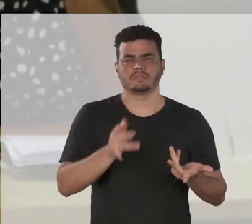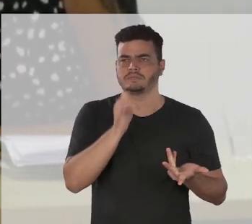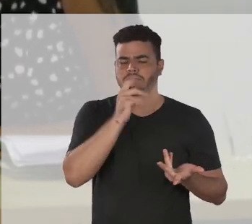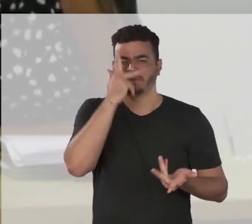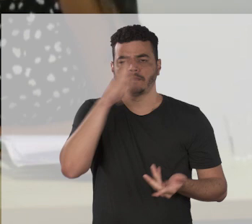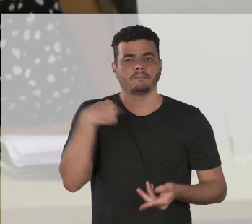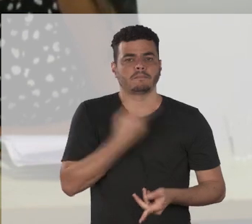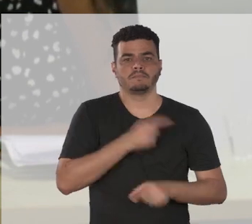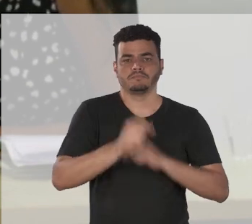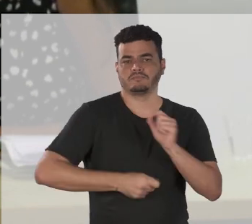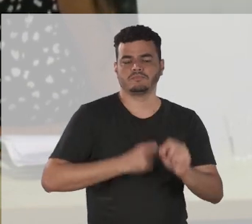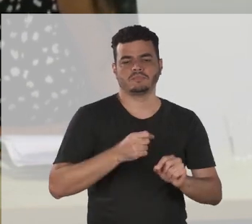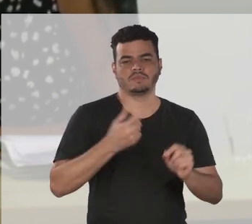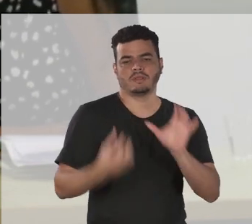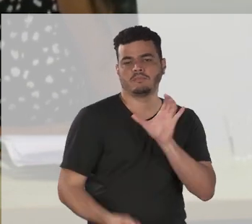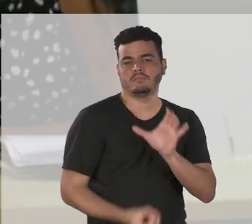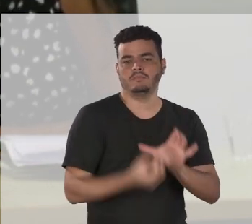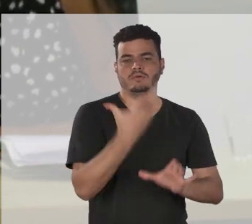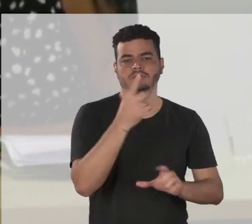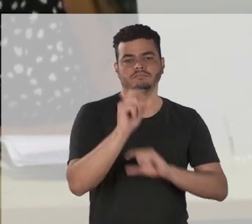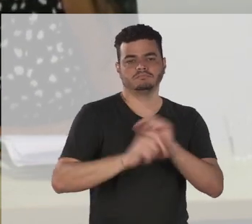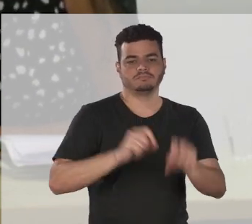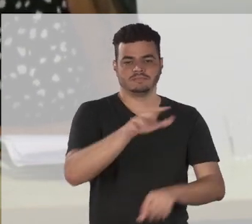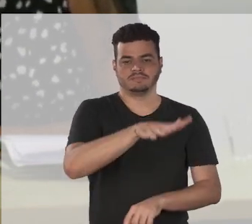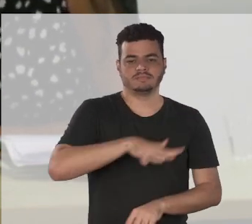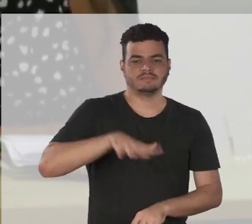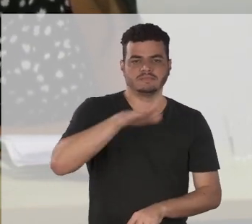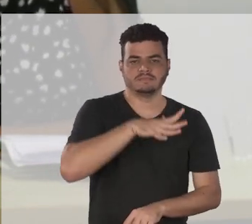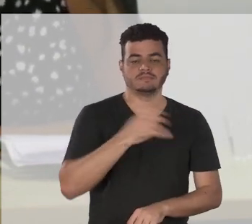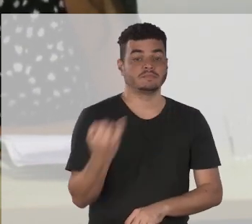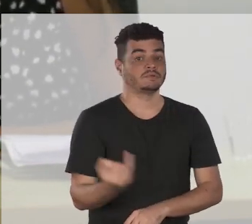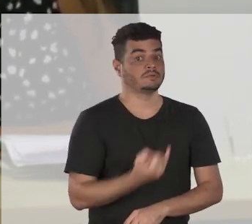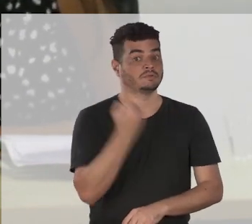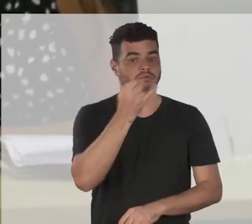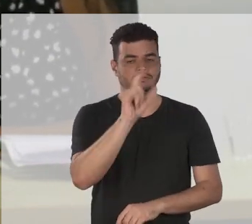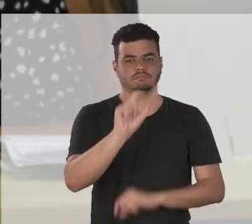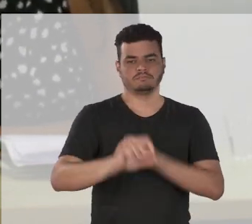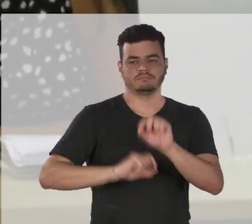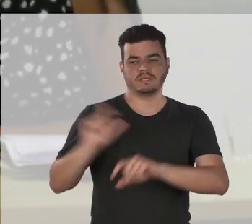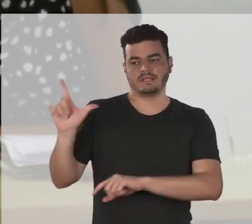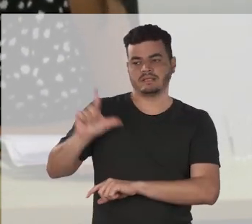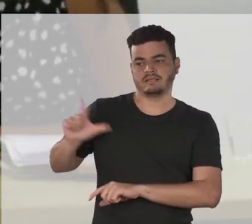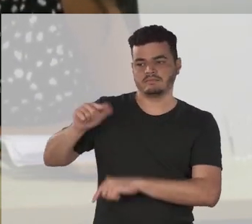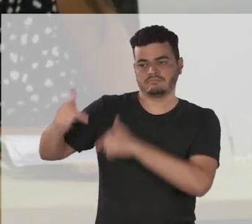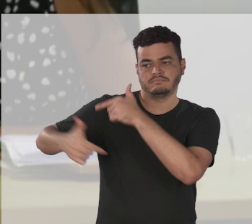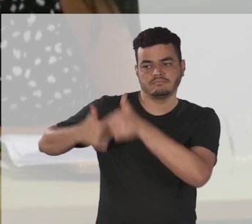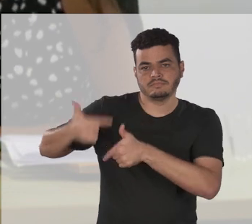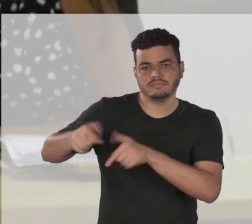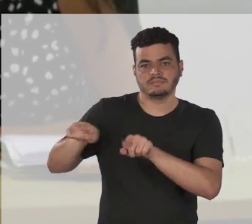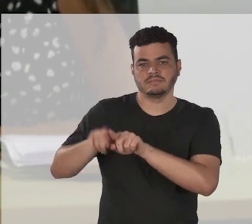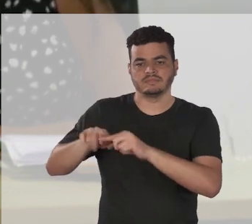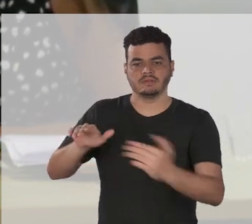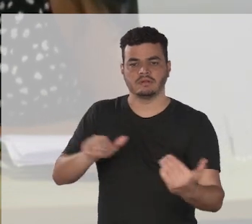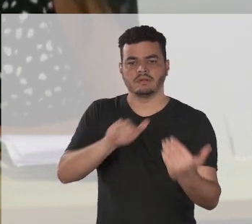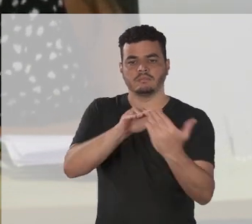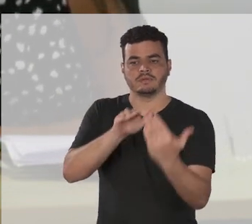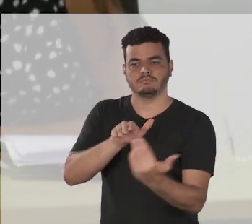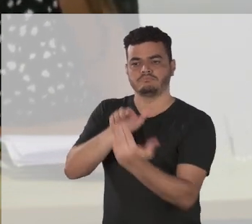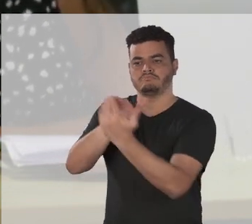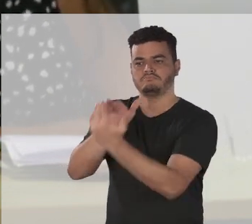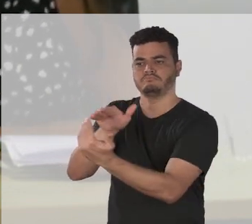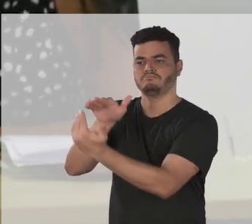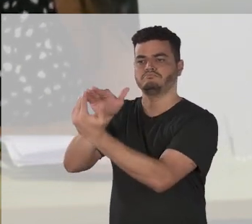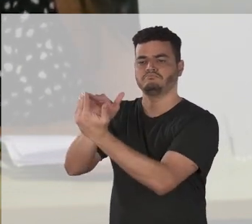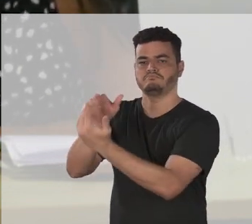como construem como um espaço, digamos, relevante essa questão de abrir a literatura a múltiplos